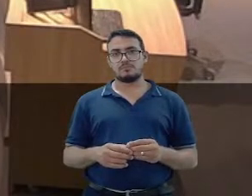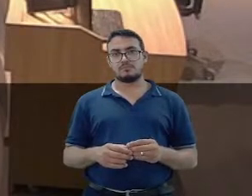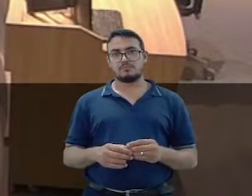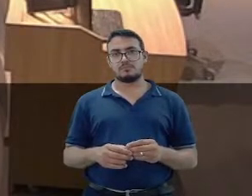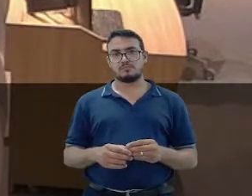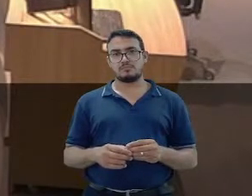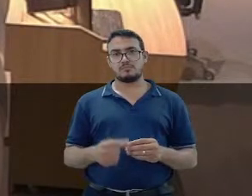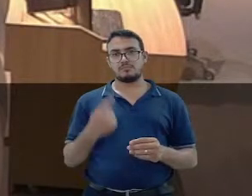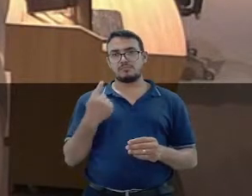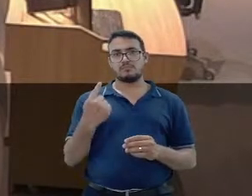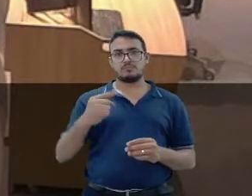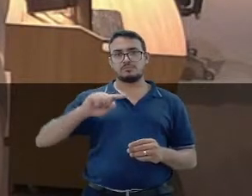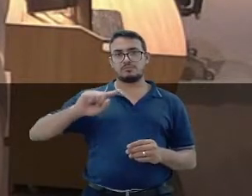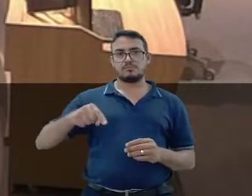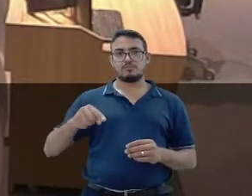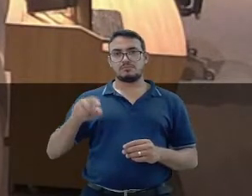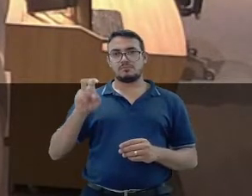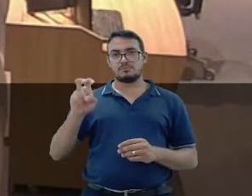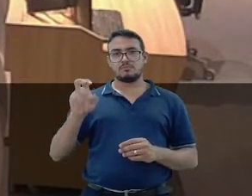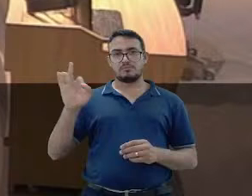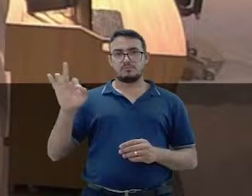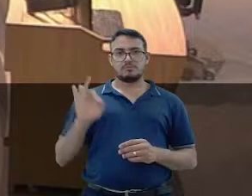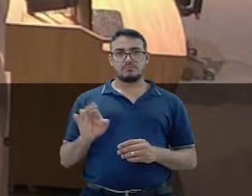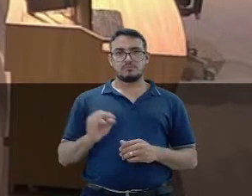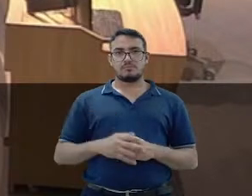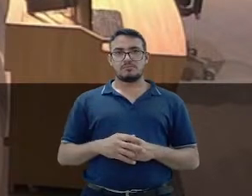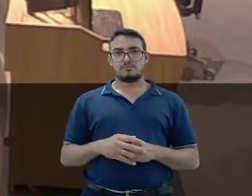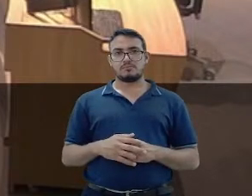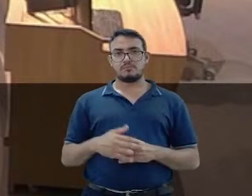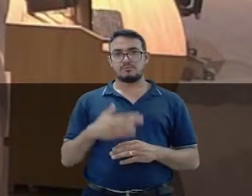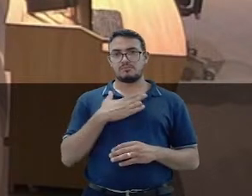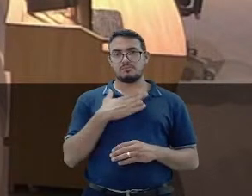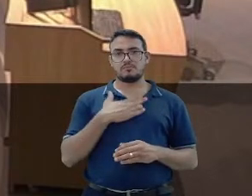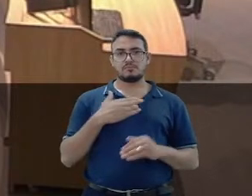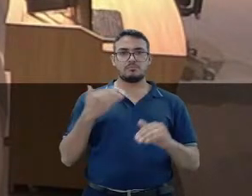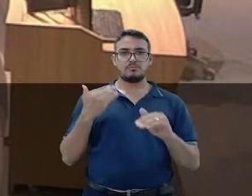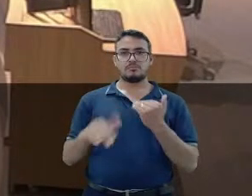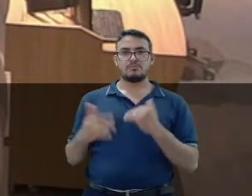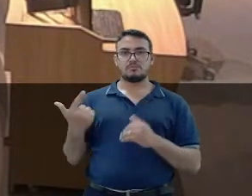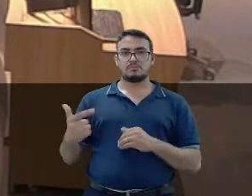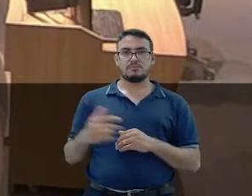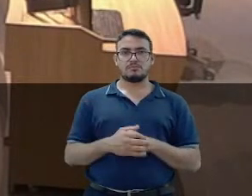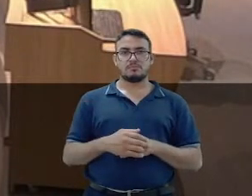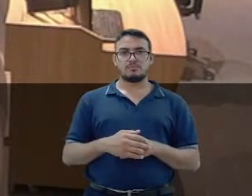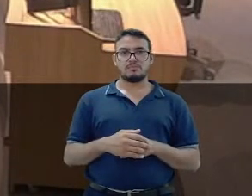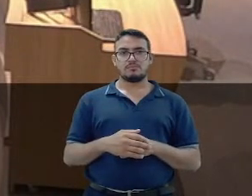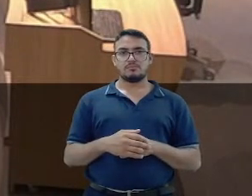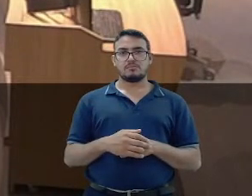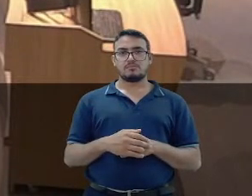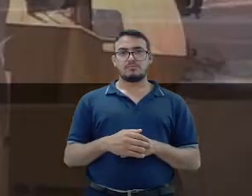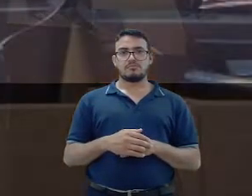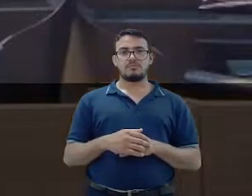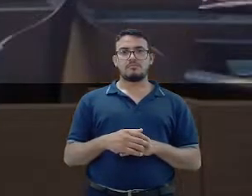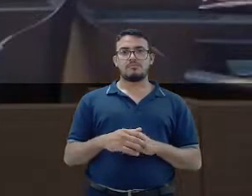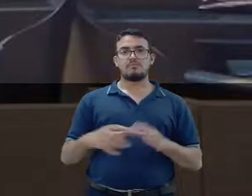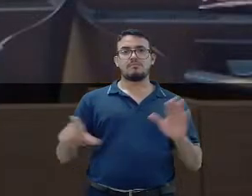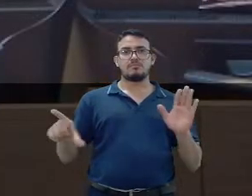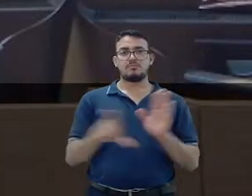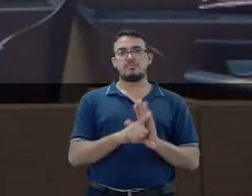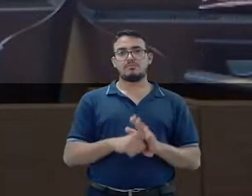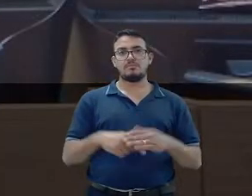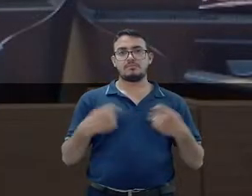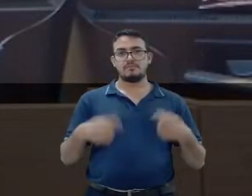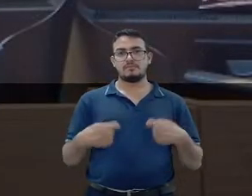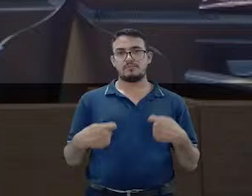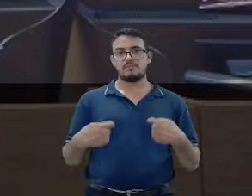1,5%. Tudo bem, aí eu não teria divergência, porque, na verdade, como a lei diz que não pode ser, que tem que ser